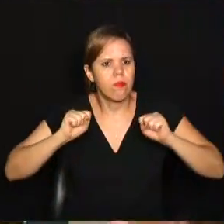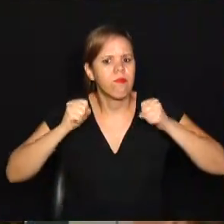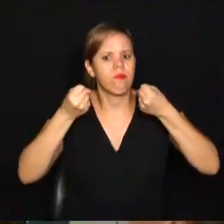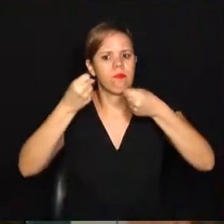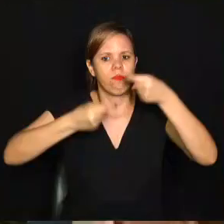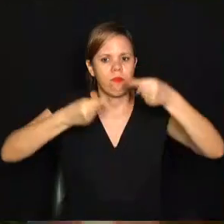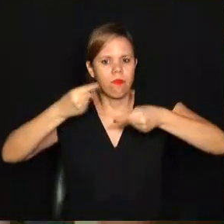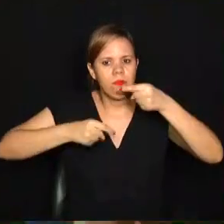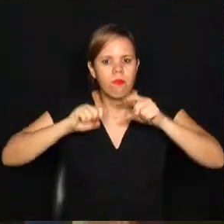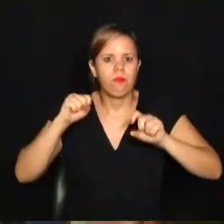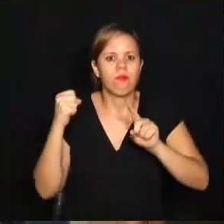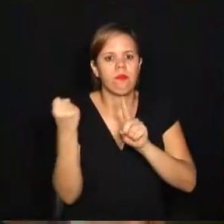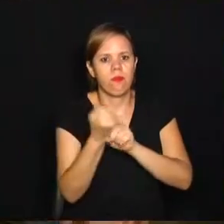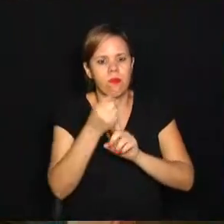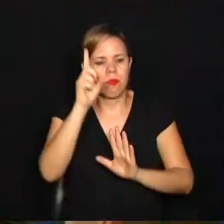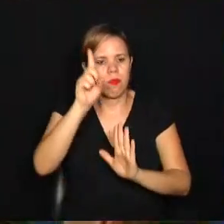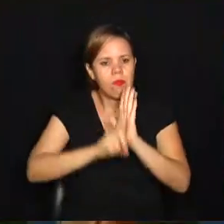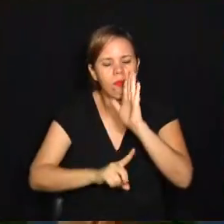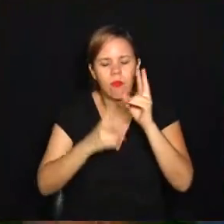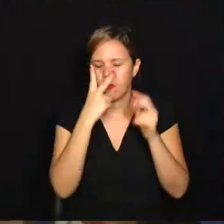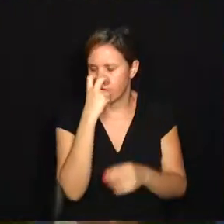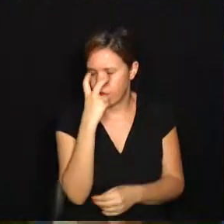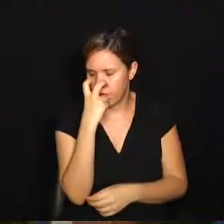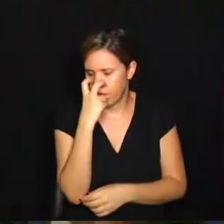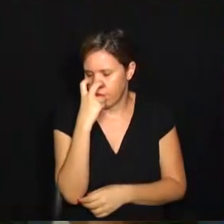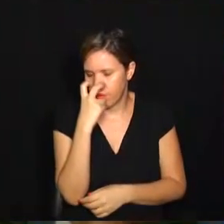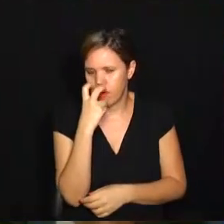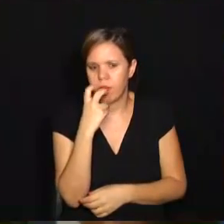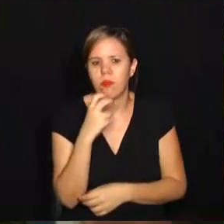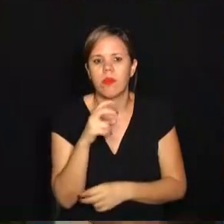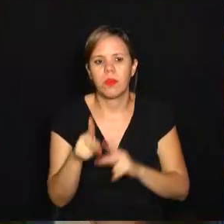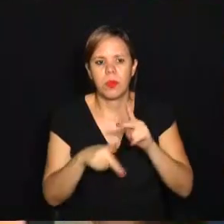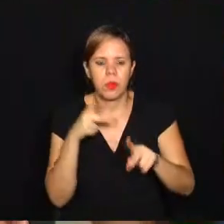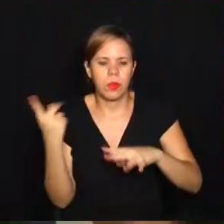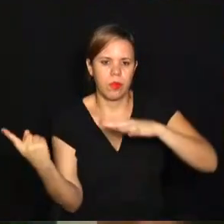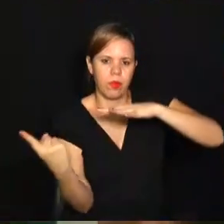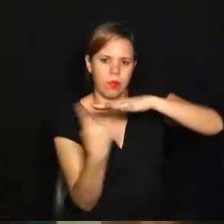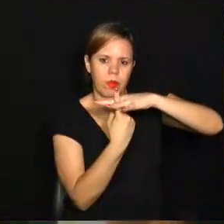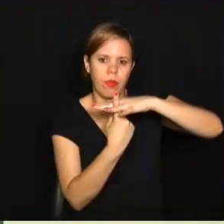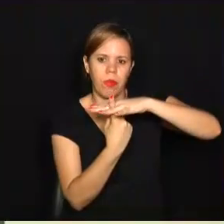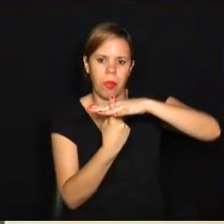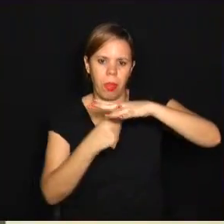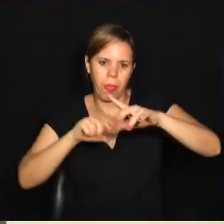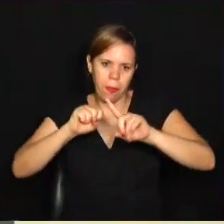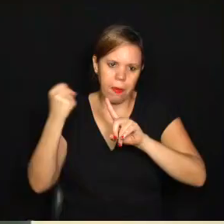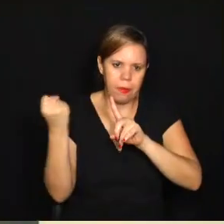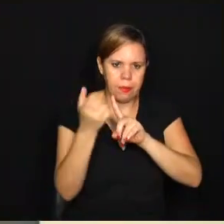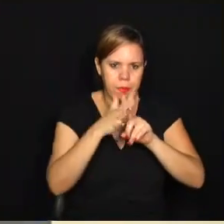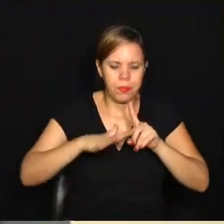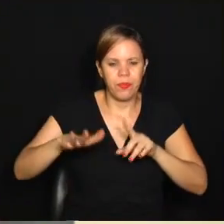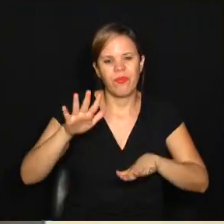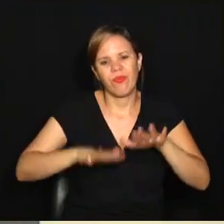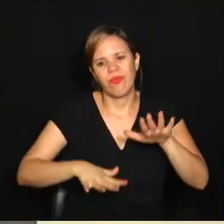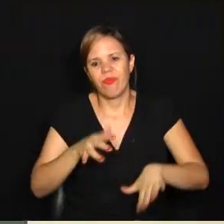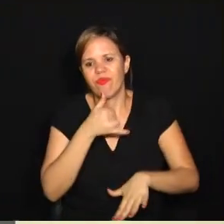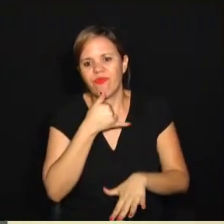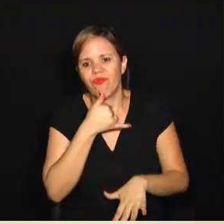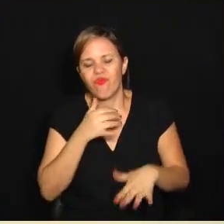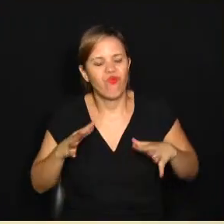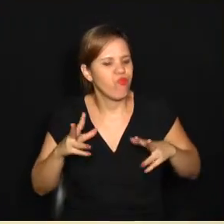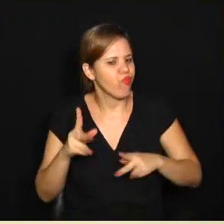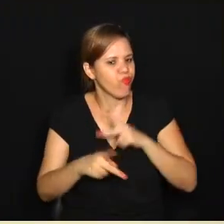social acerca dos direitos da pessoa cega e sua plena integração na sociedade. Infelizmente, nem todas as